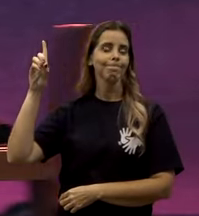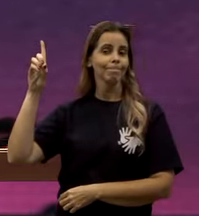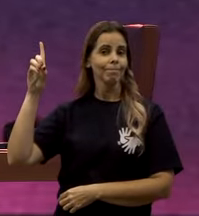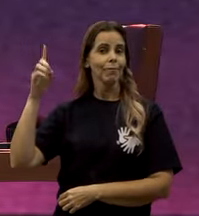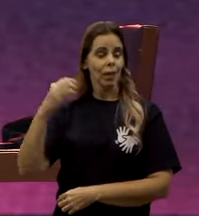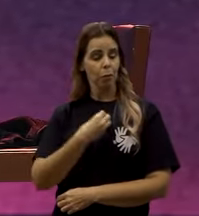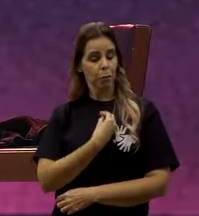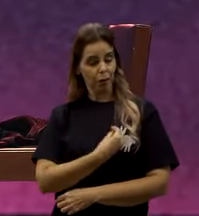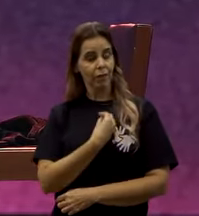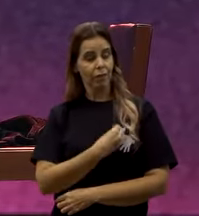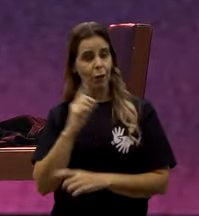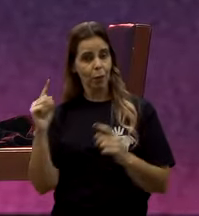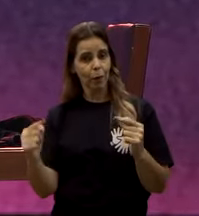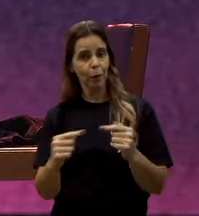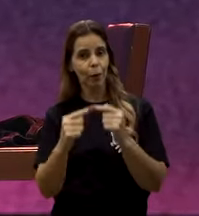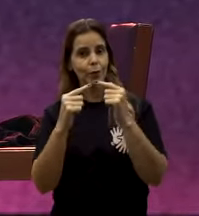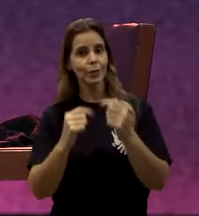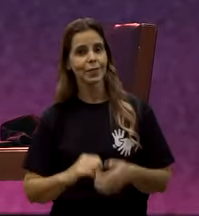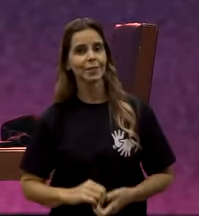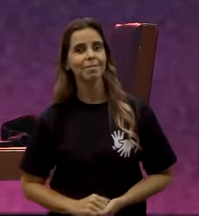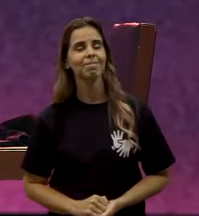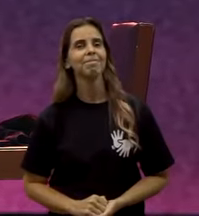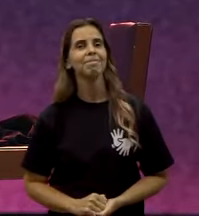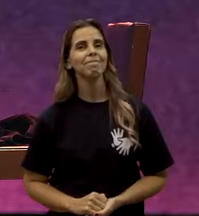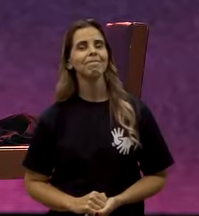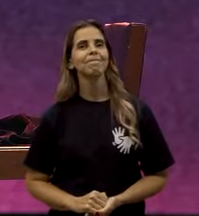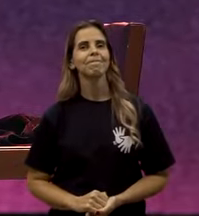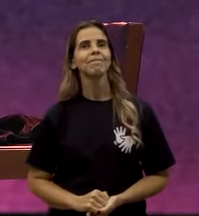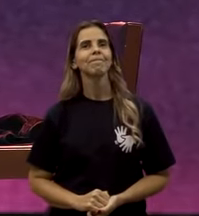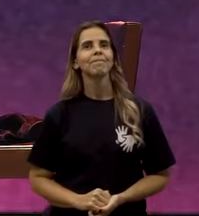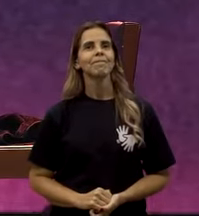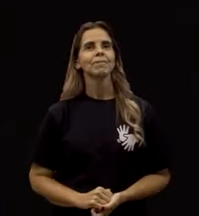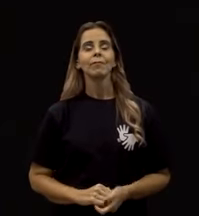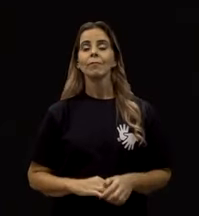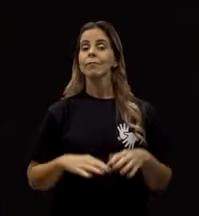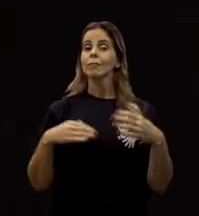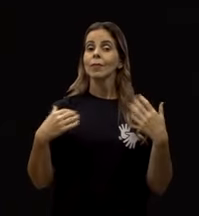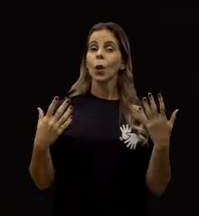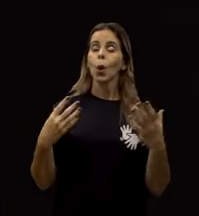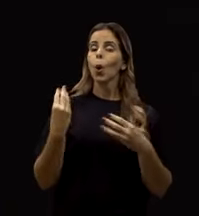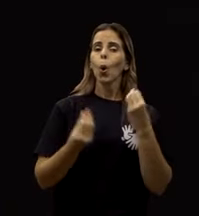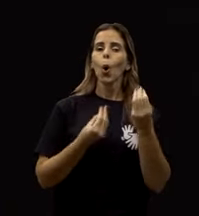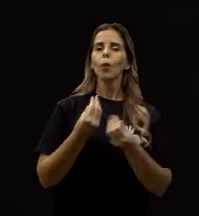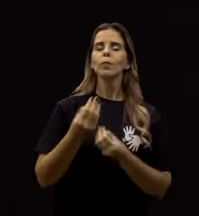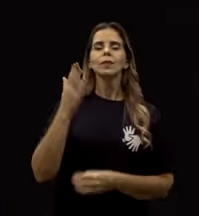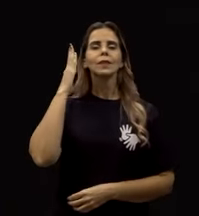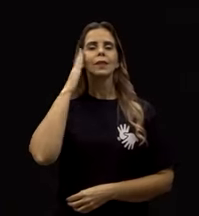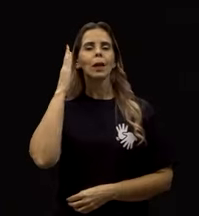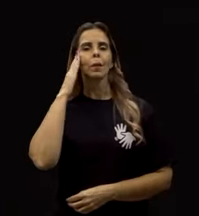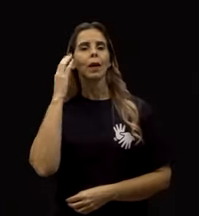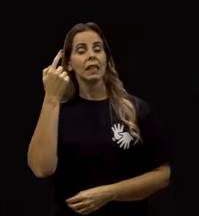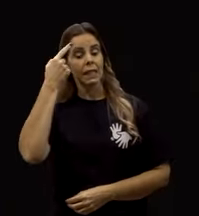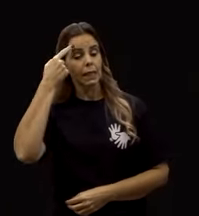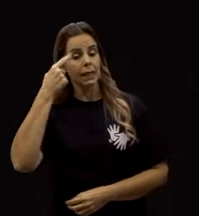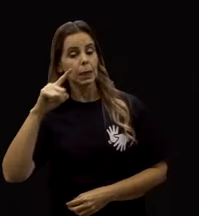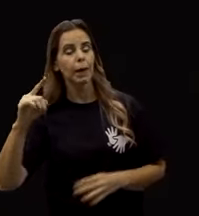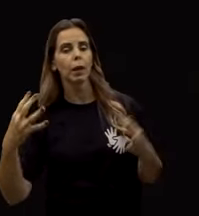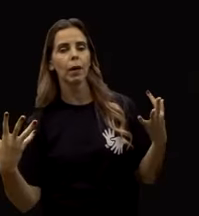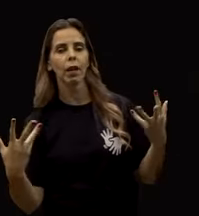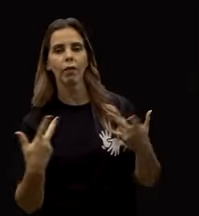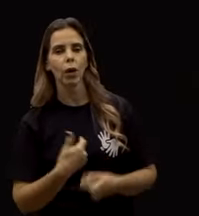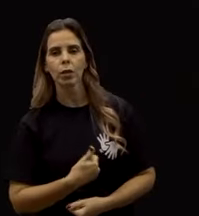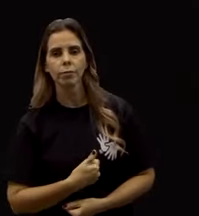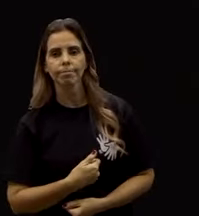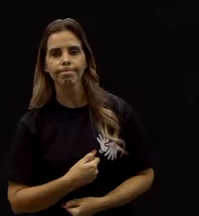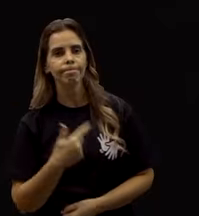para viver o teu propósito Qual é a garantia que você vai ter uma semana incrível nenhuma mas